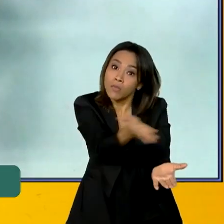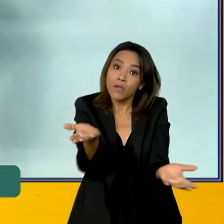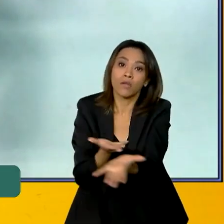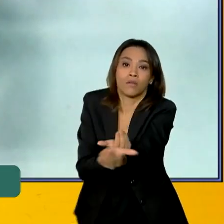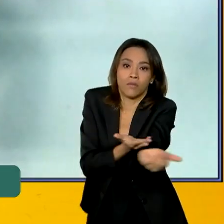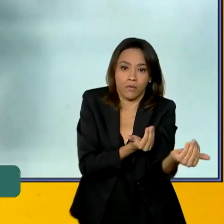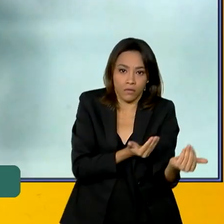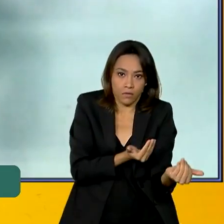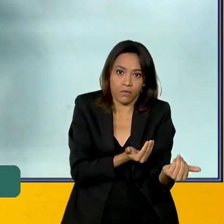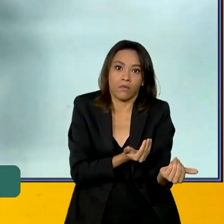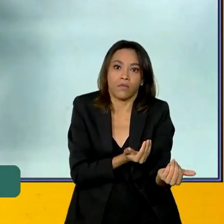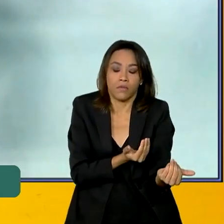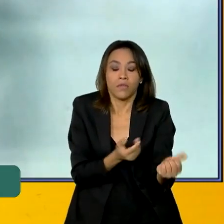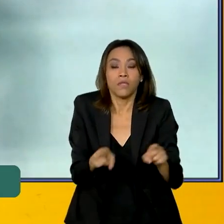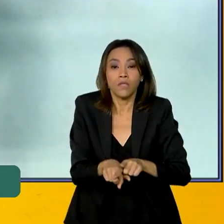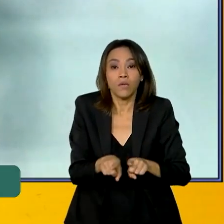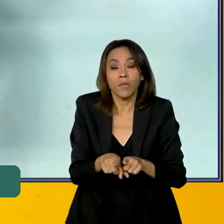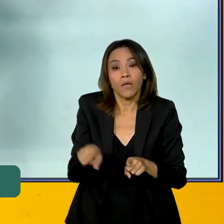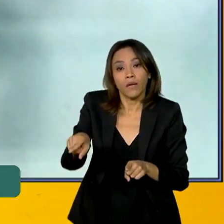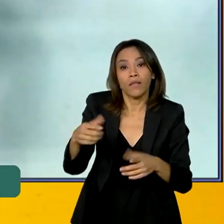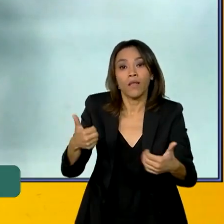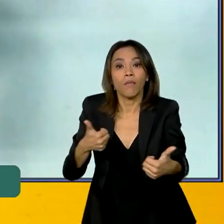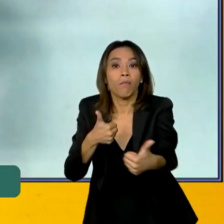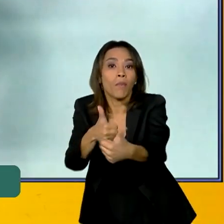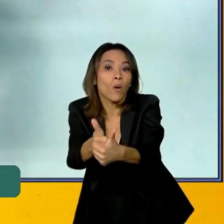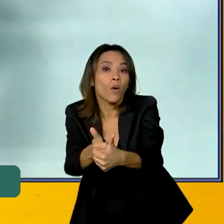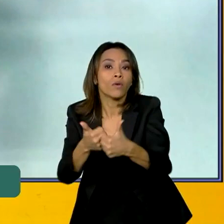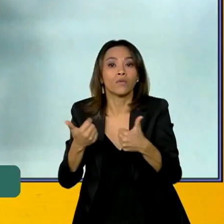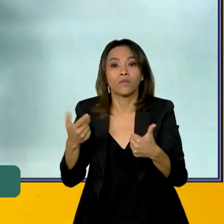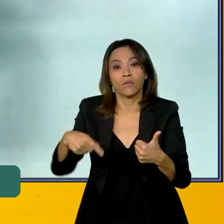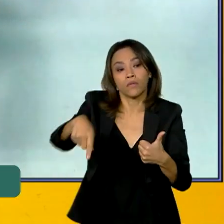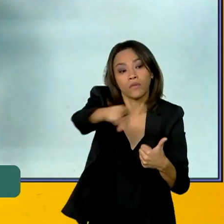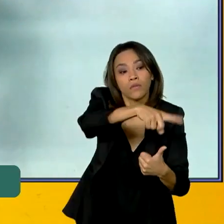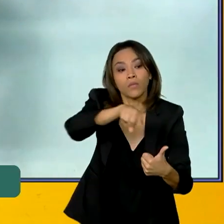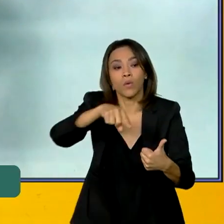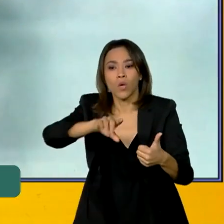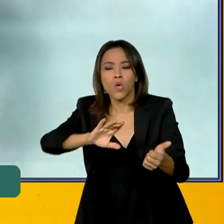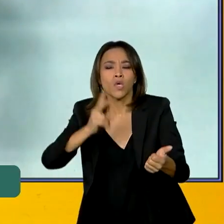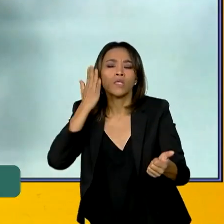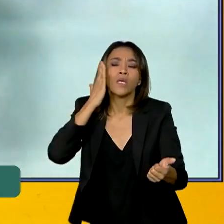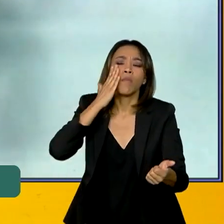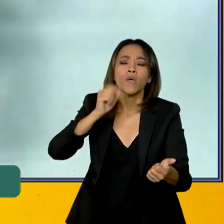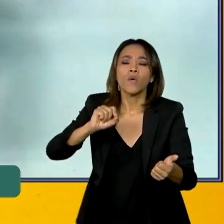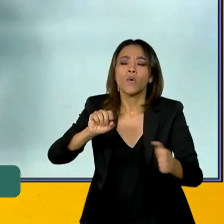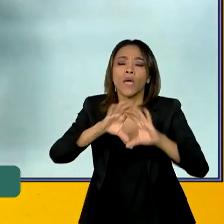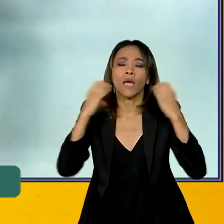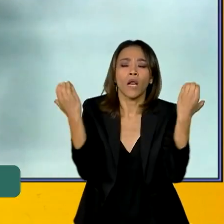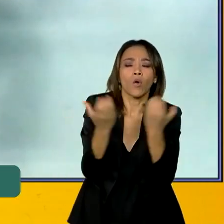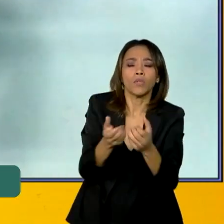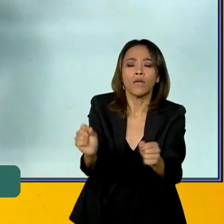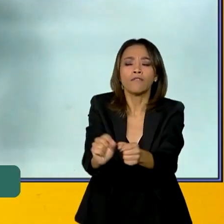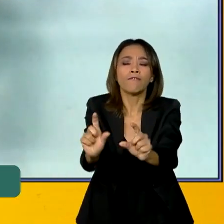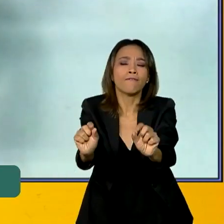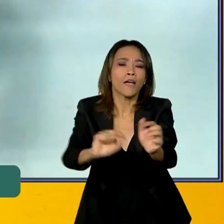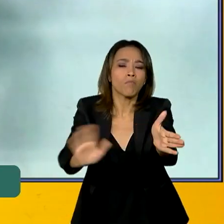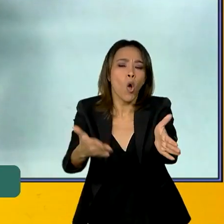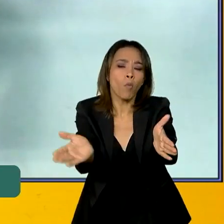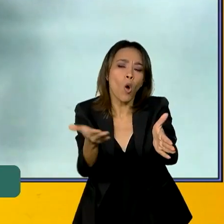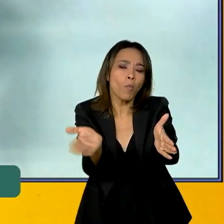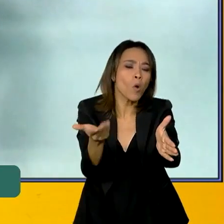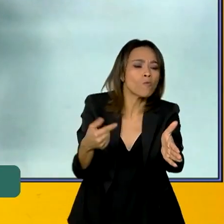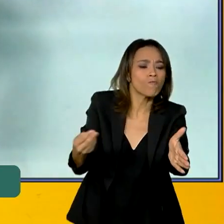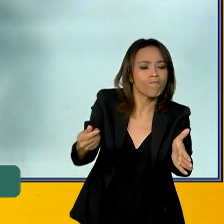muito próximo, né, com os arranjos sociais, com os arranjos produtivos, toda a demanda, né, que existe em uma